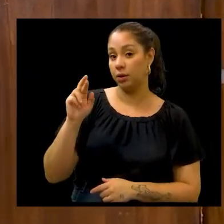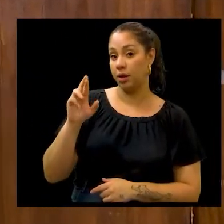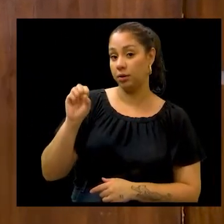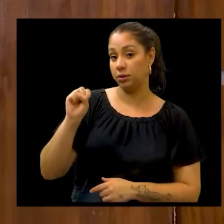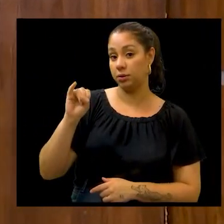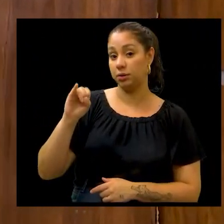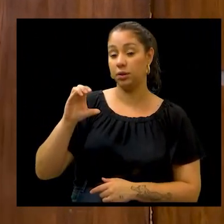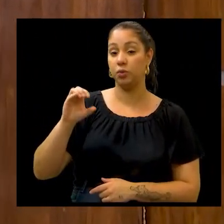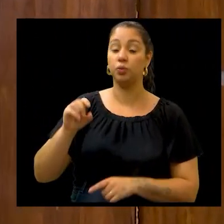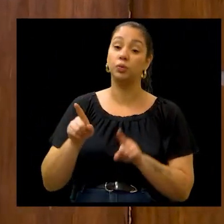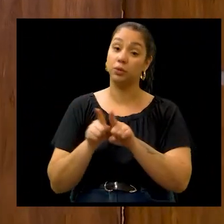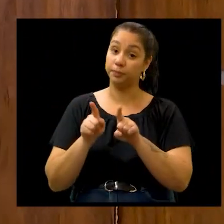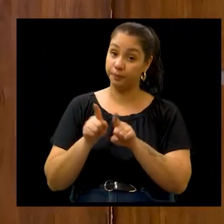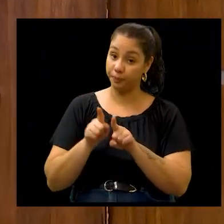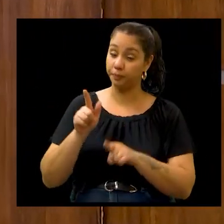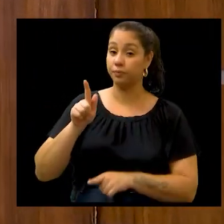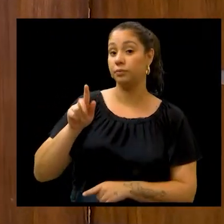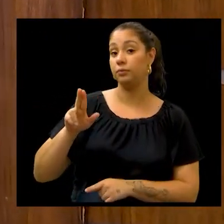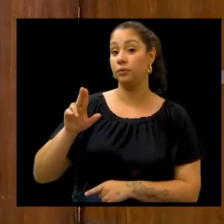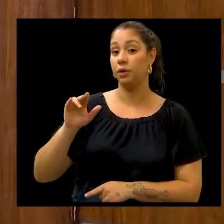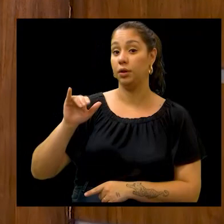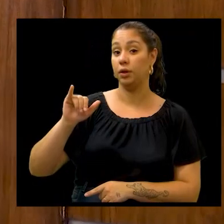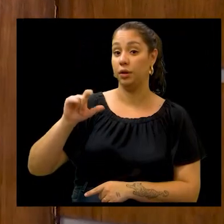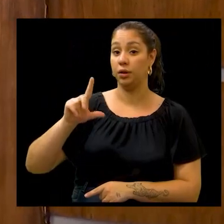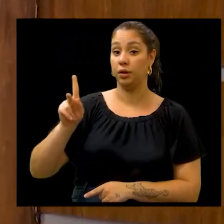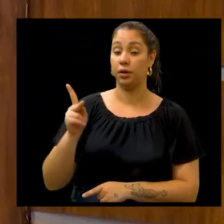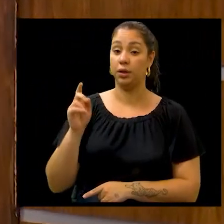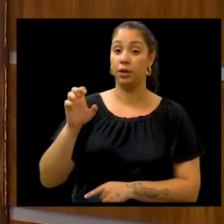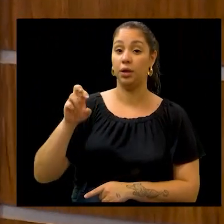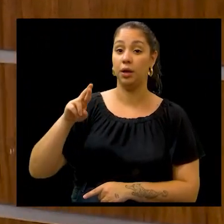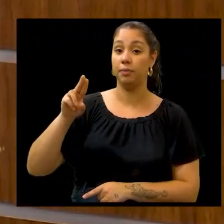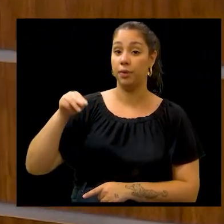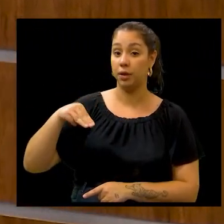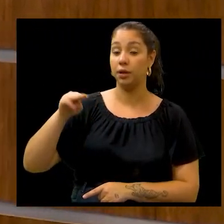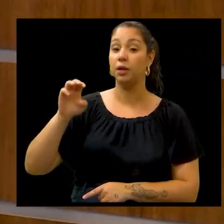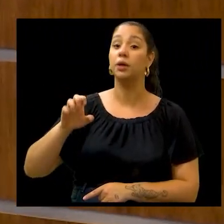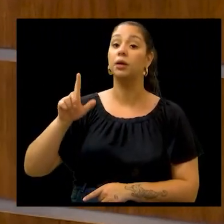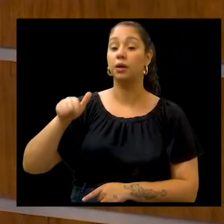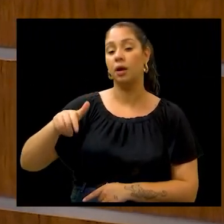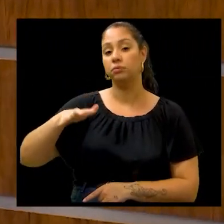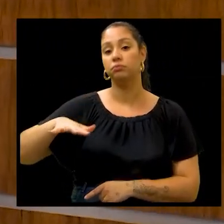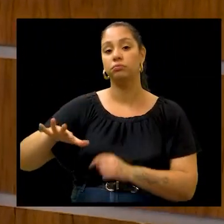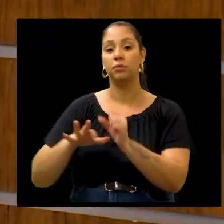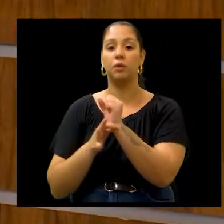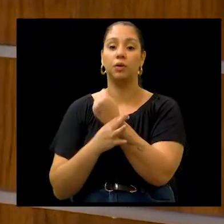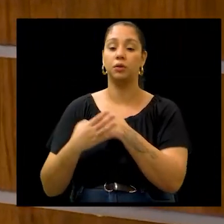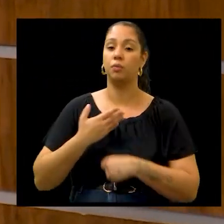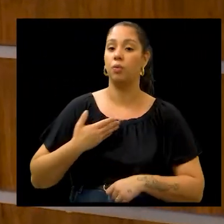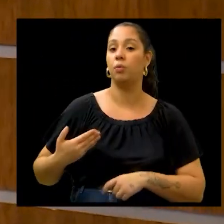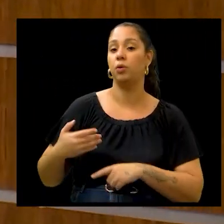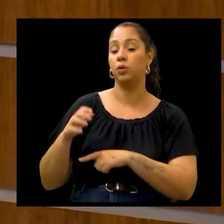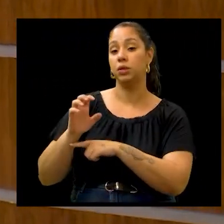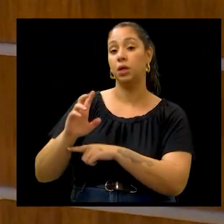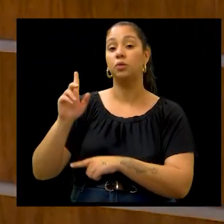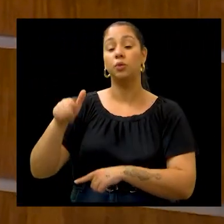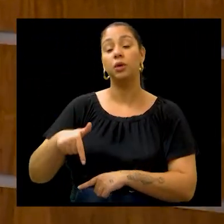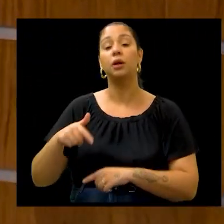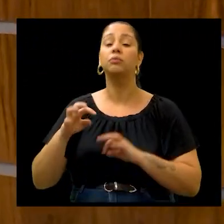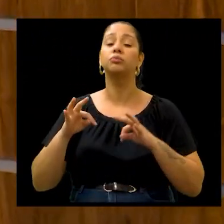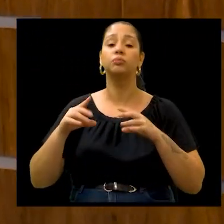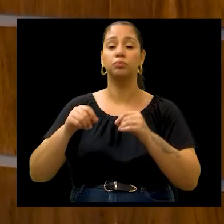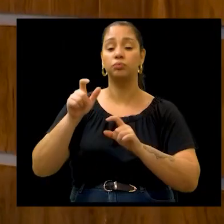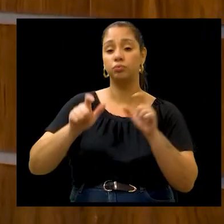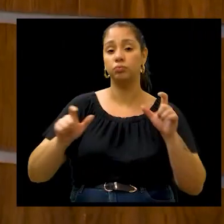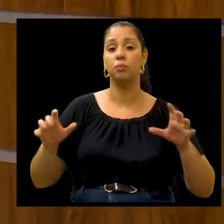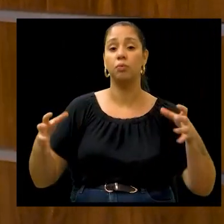de Segurança Pública, Guilherme Derriti, e a todas as autoridades envolvidas no planejamento e